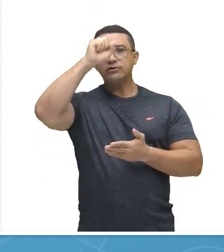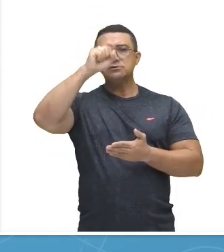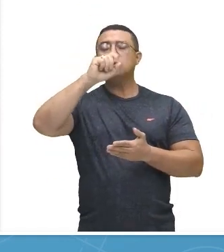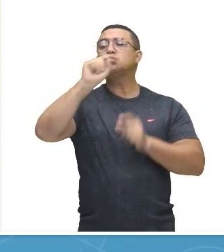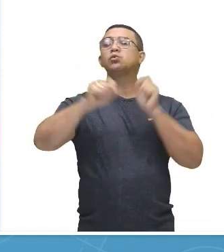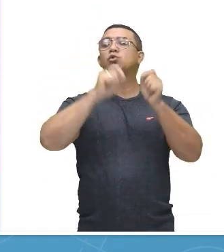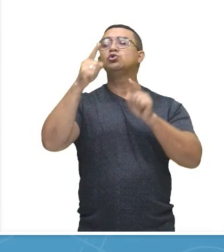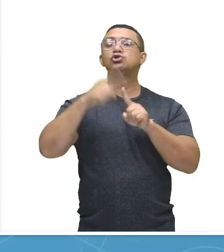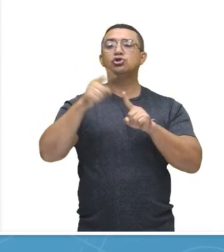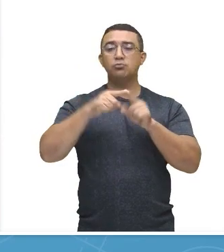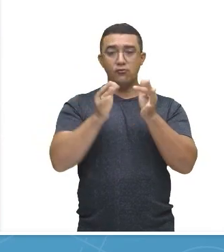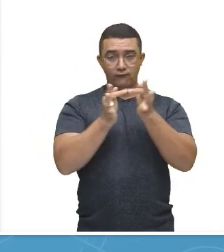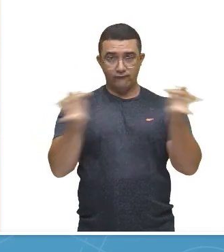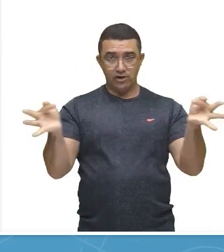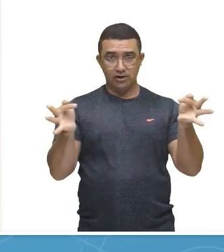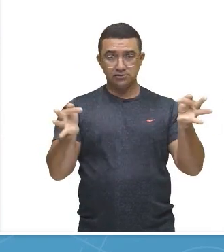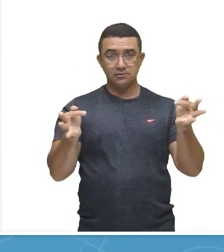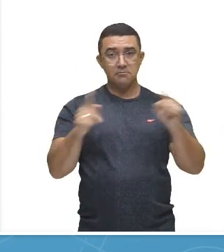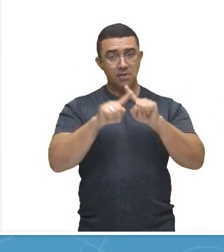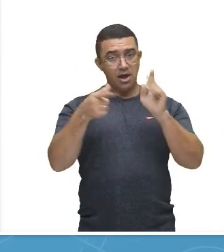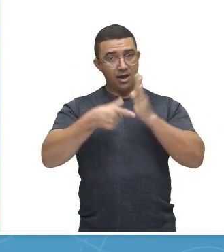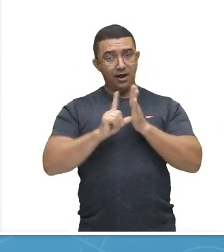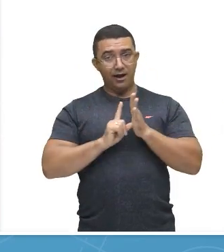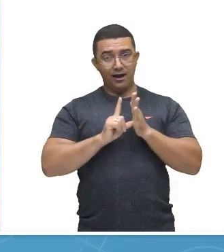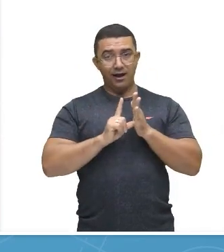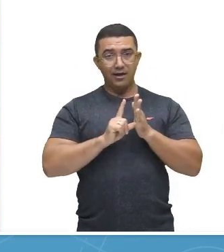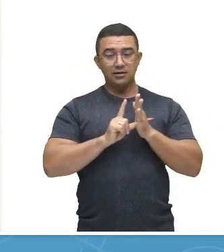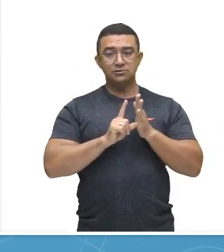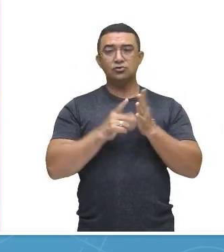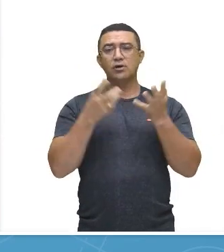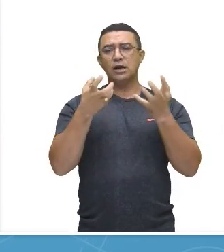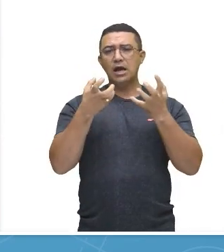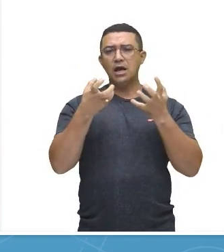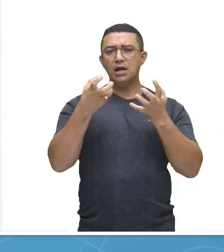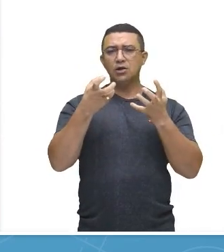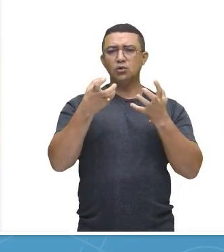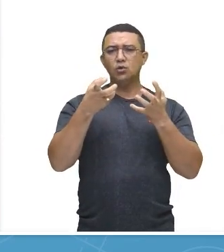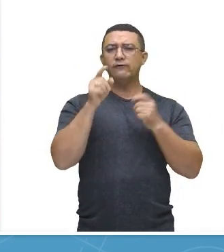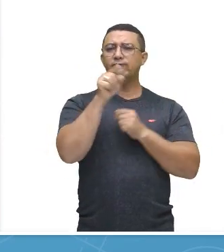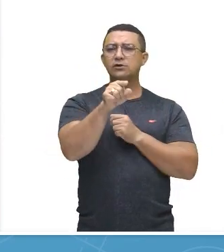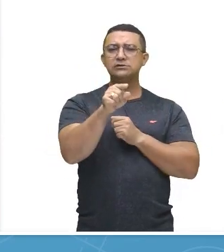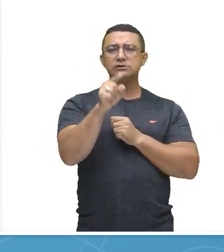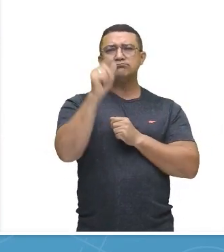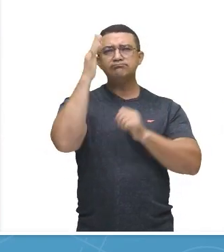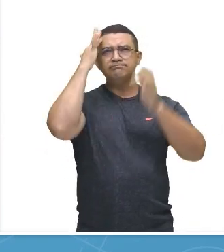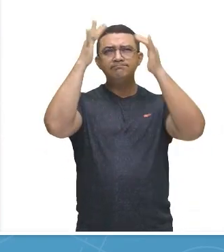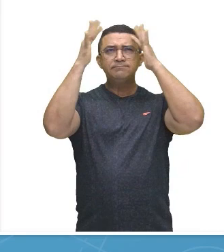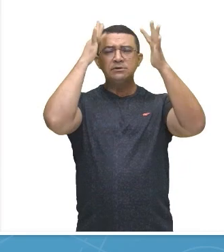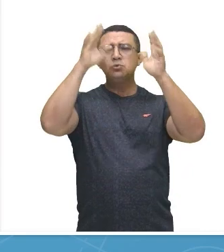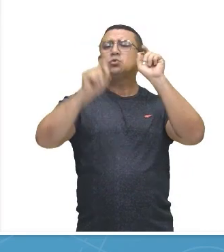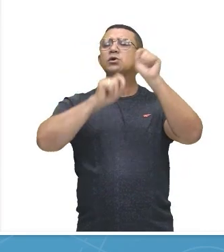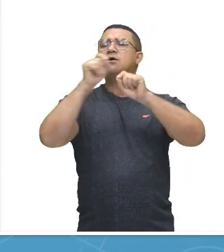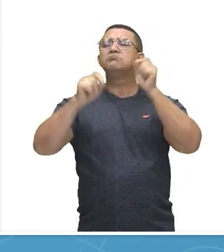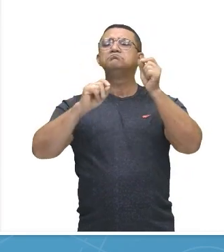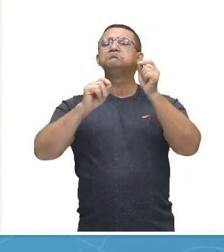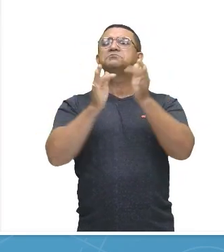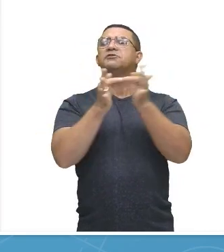de frases. Mas antes de avançarmos, eu quero que você pense novamente. O que é frase declarativa?